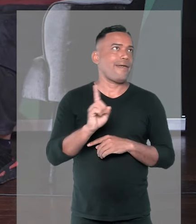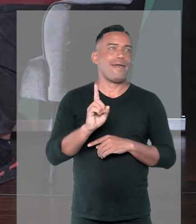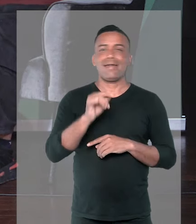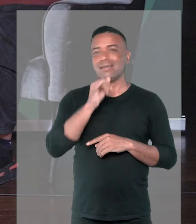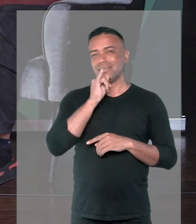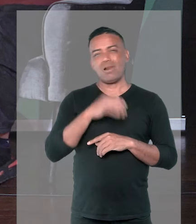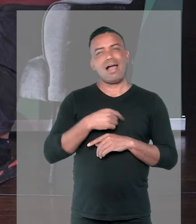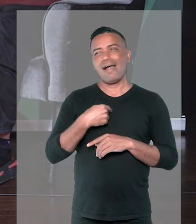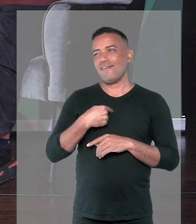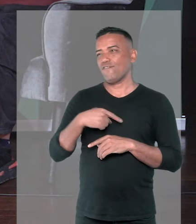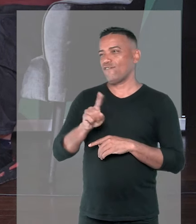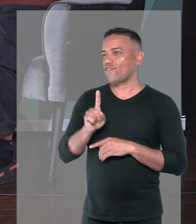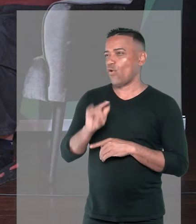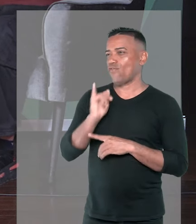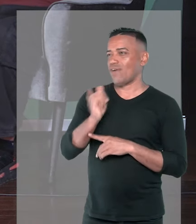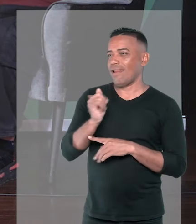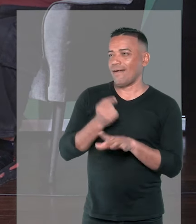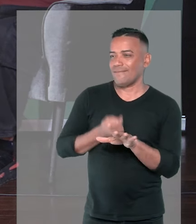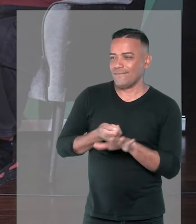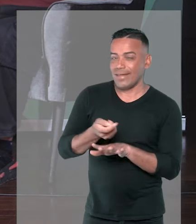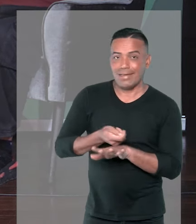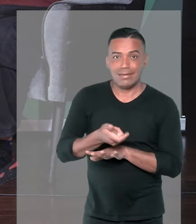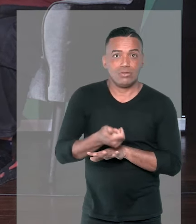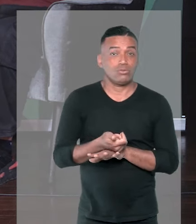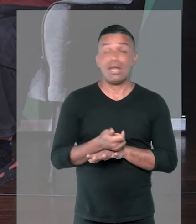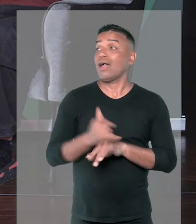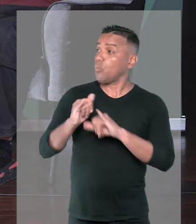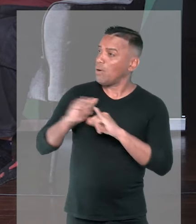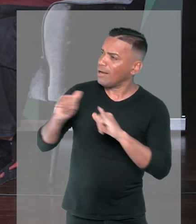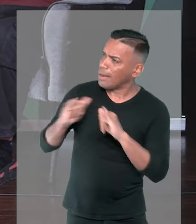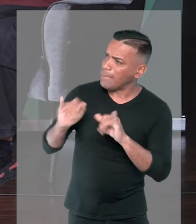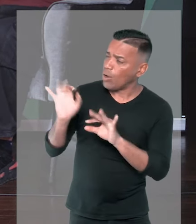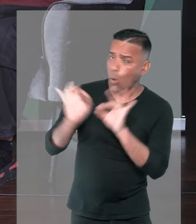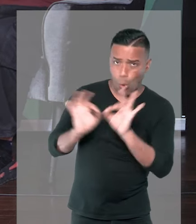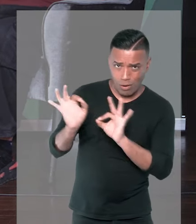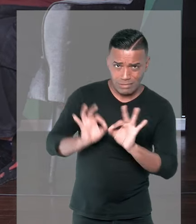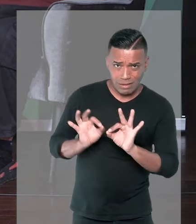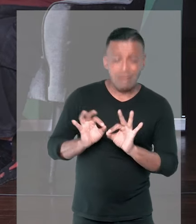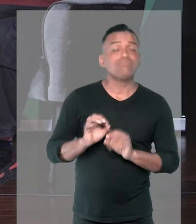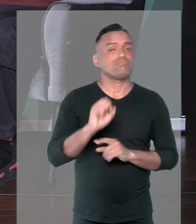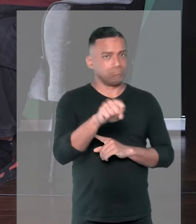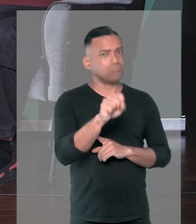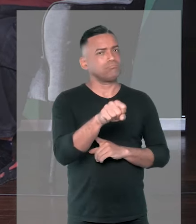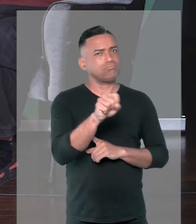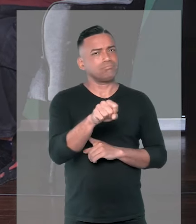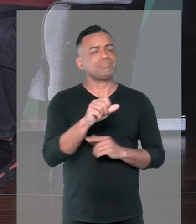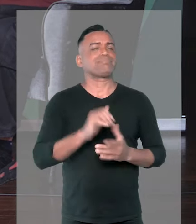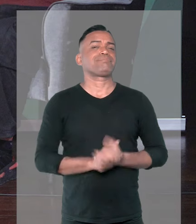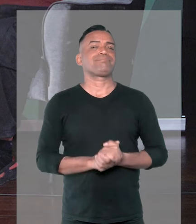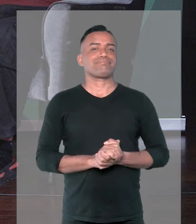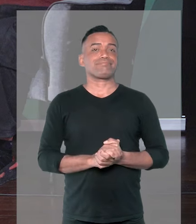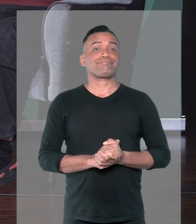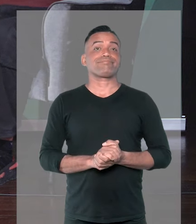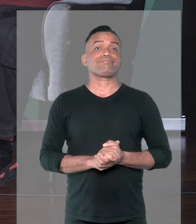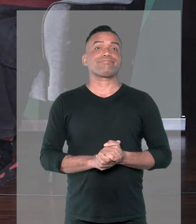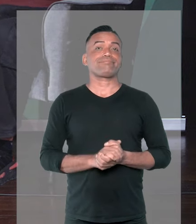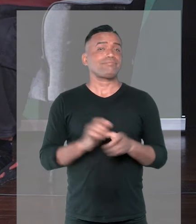ah eu vou dizer uma fake News aqui não fake News são uma campanha bem mais organizada digamos assim exatamente e e